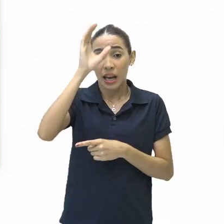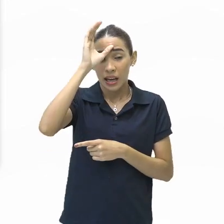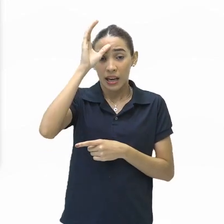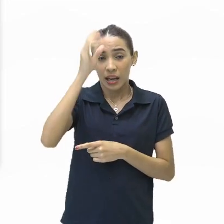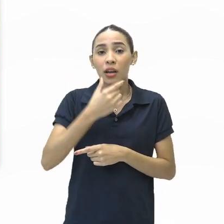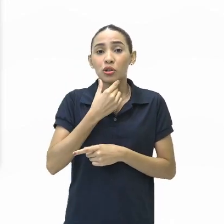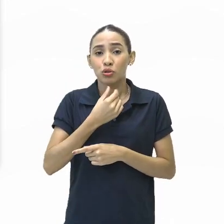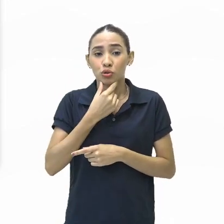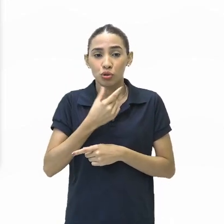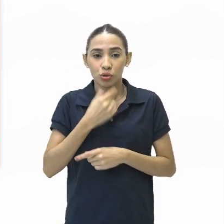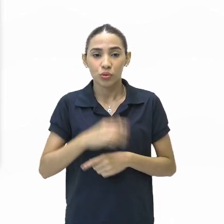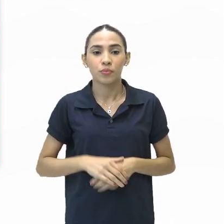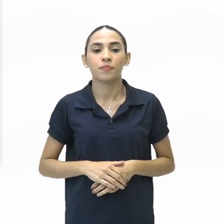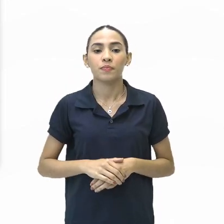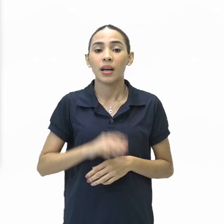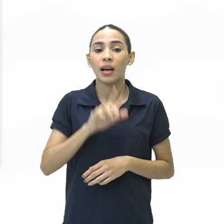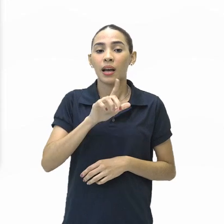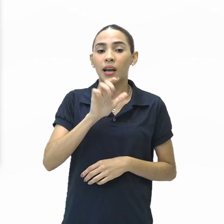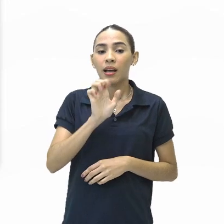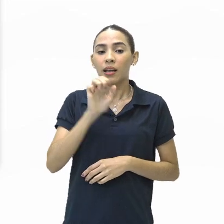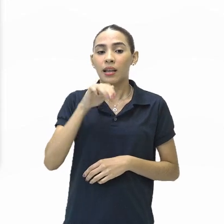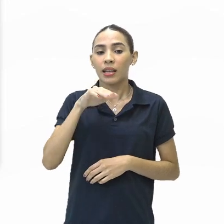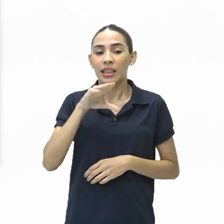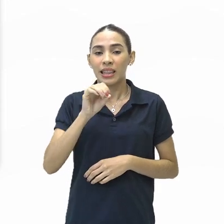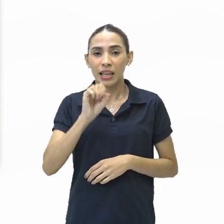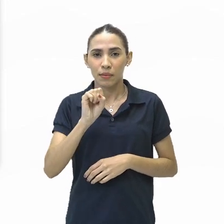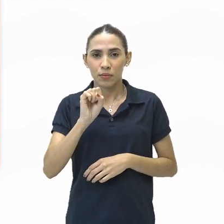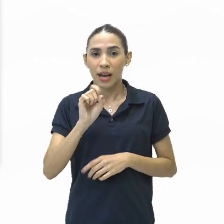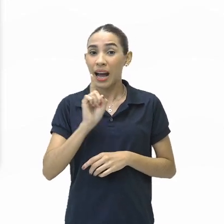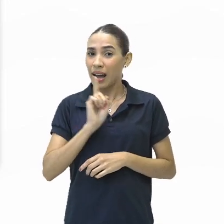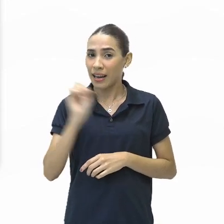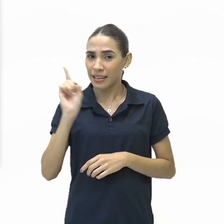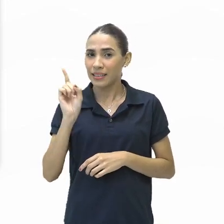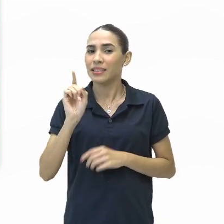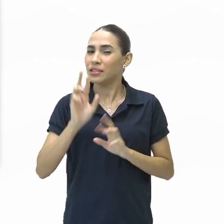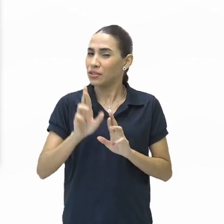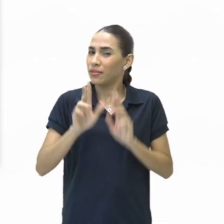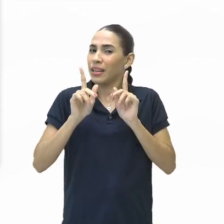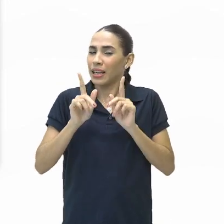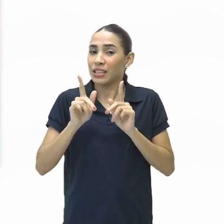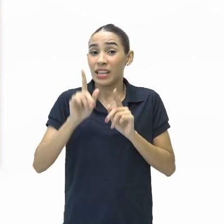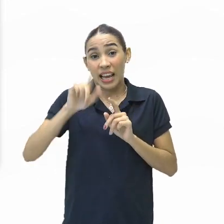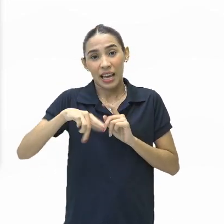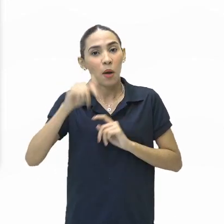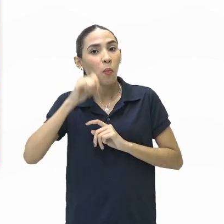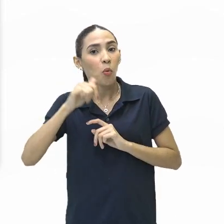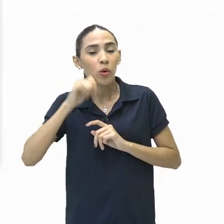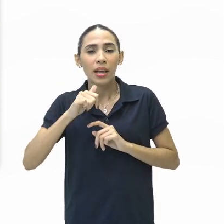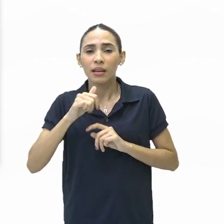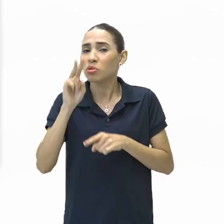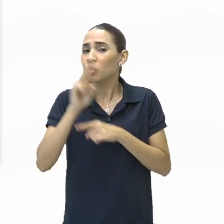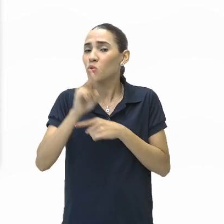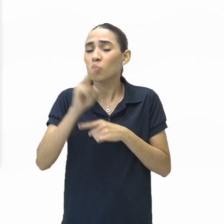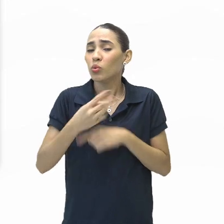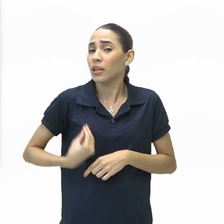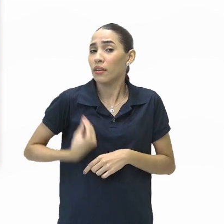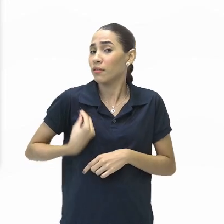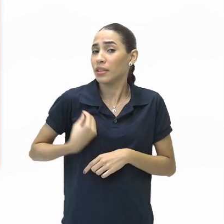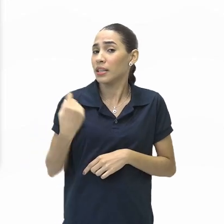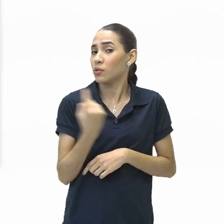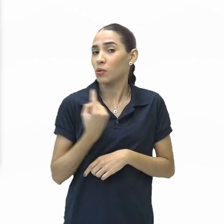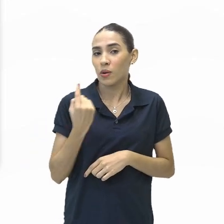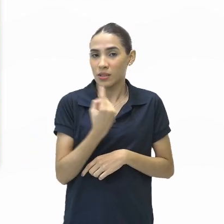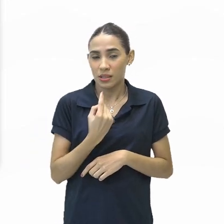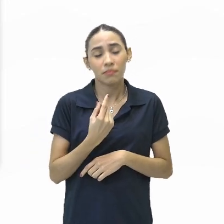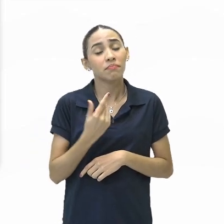Lemos. Aqui já é uma quebra de padrão. Veja que ela é mulher e ela mesma administra a herança. Né? Lógico que tem